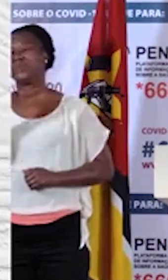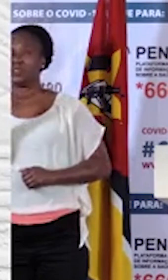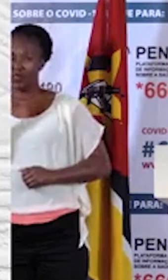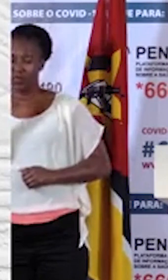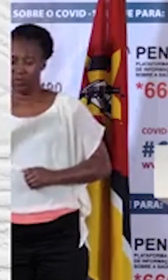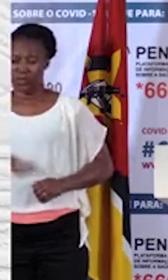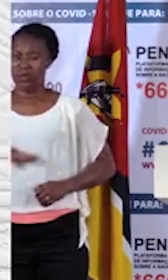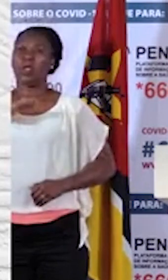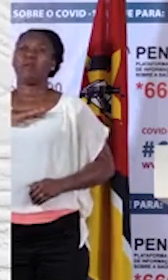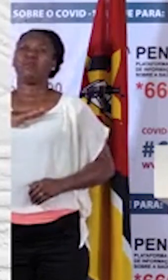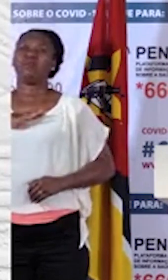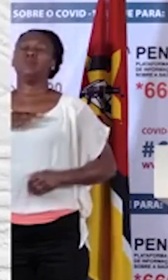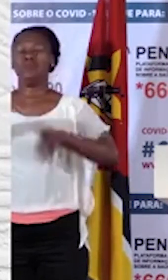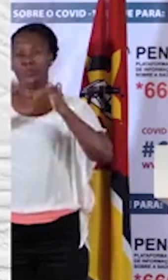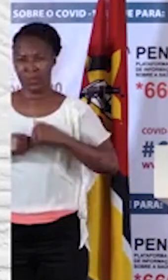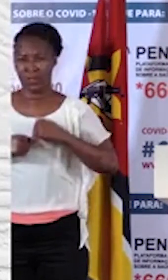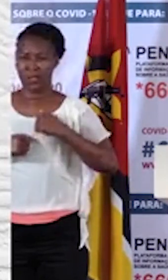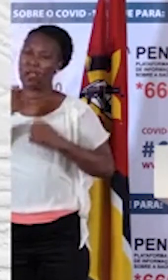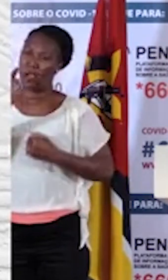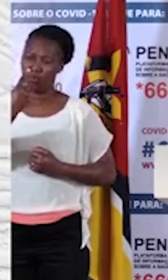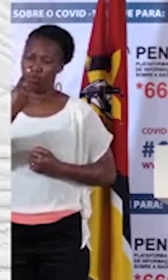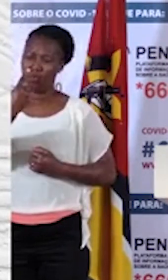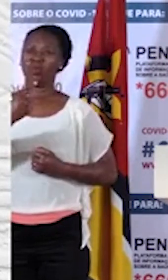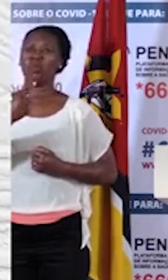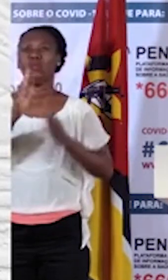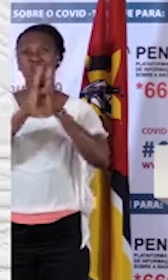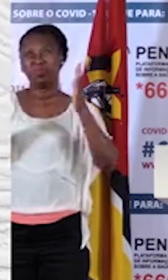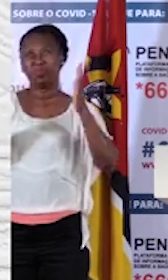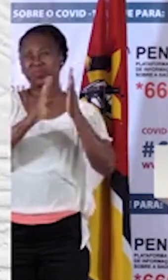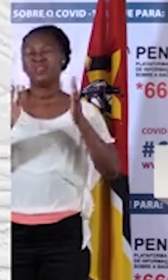na faixa etária dos 45 a 59 anos.